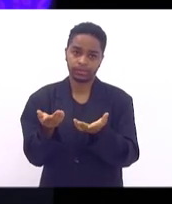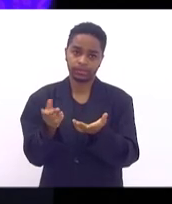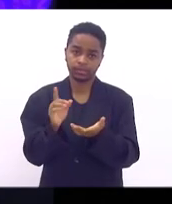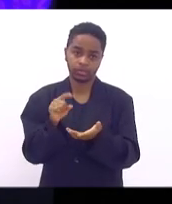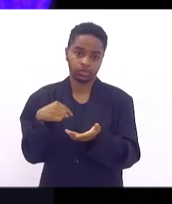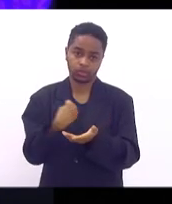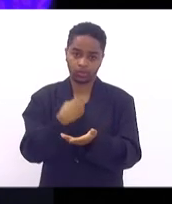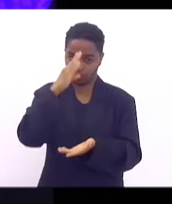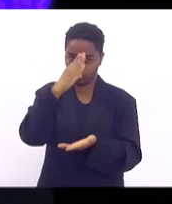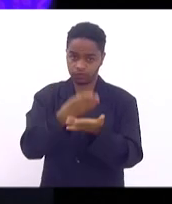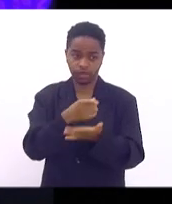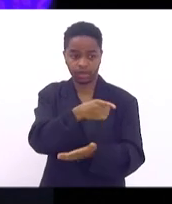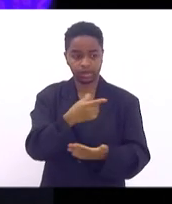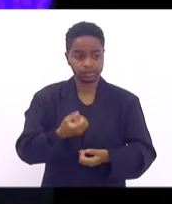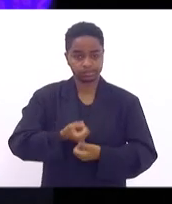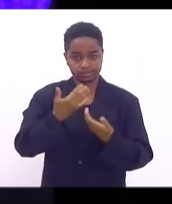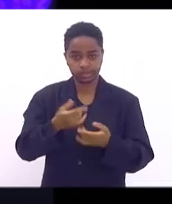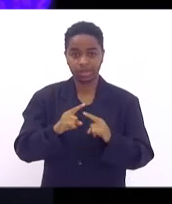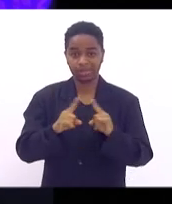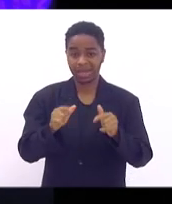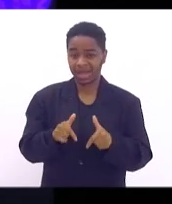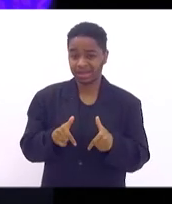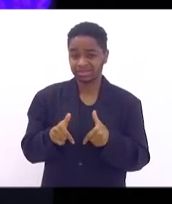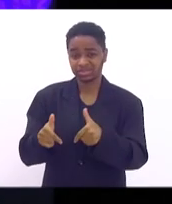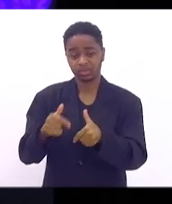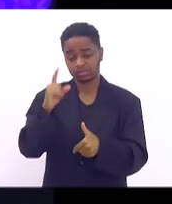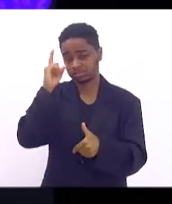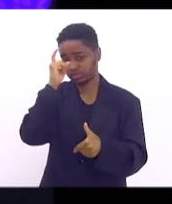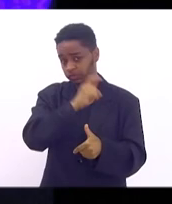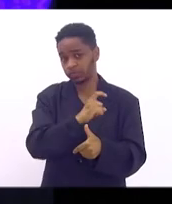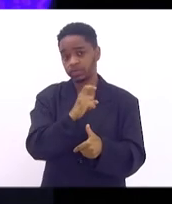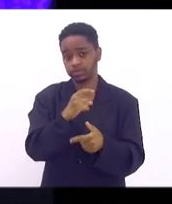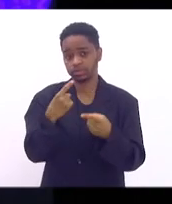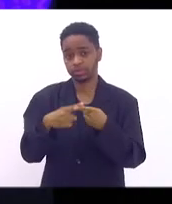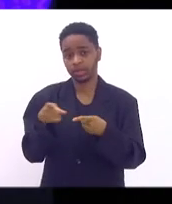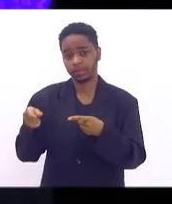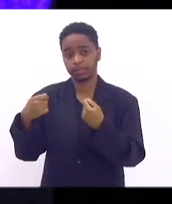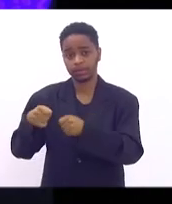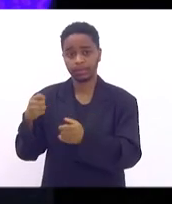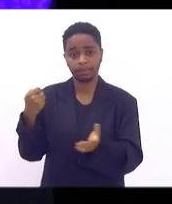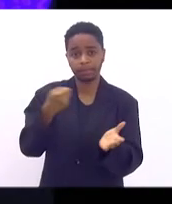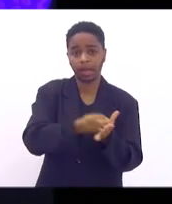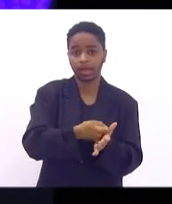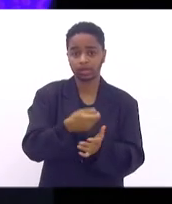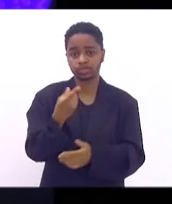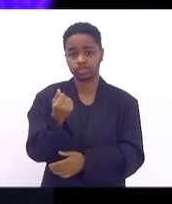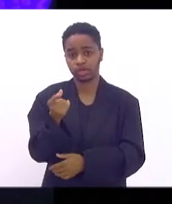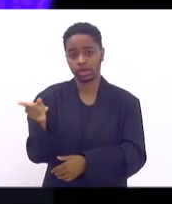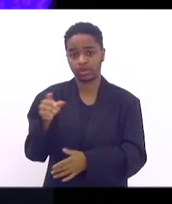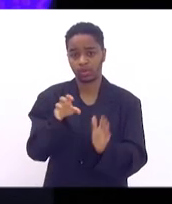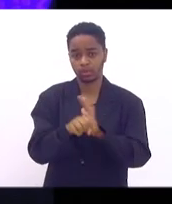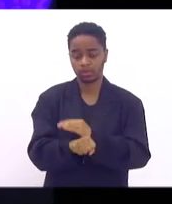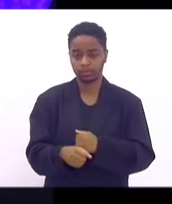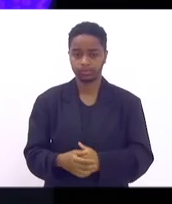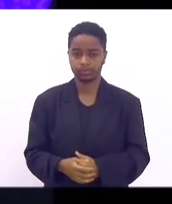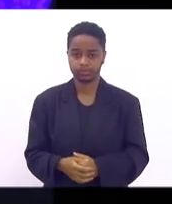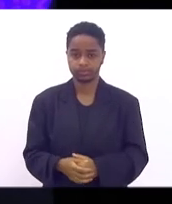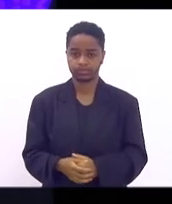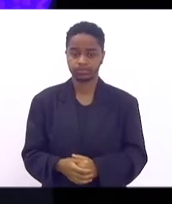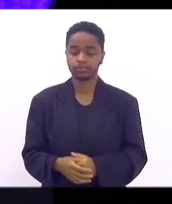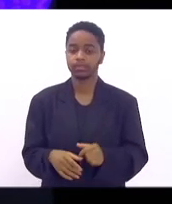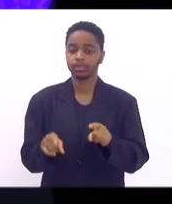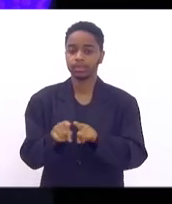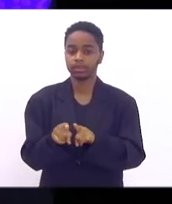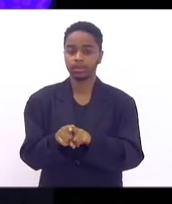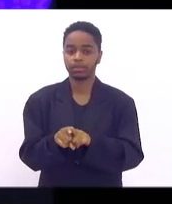confiança no relato dela, mas a ação foi muito no sentido de para que ele pagasse todo o dinheiro que ele pegou. E os perfis